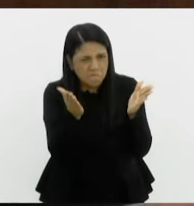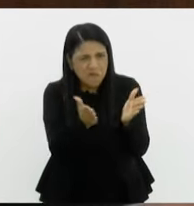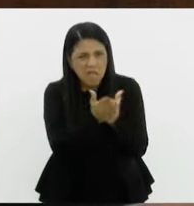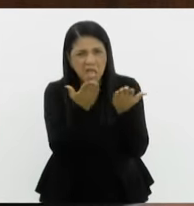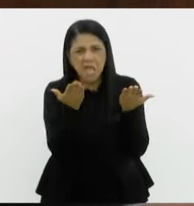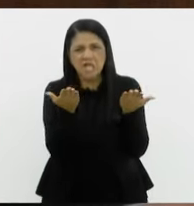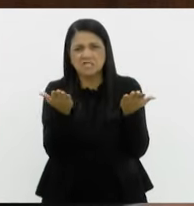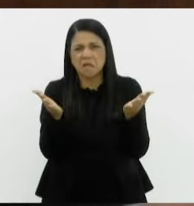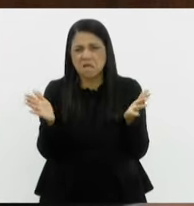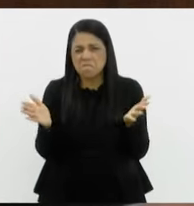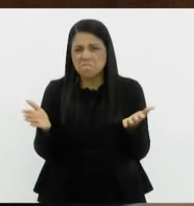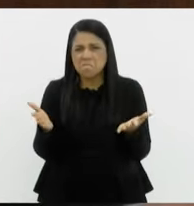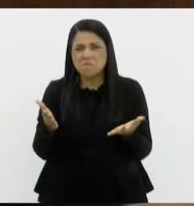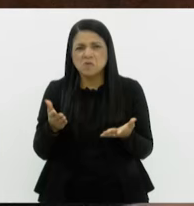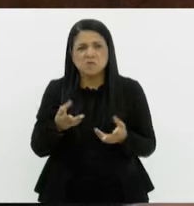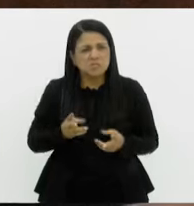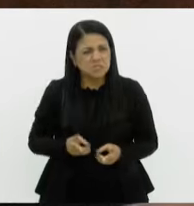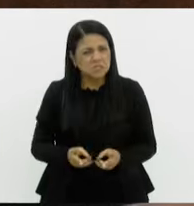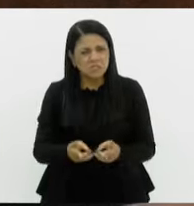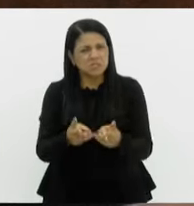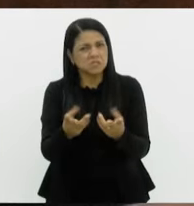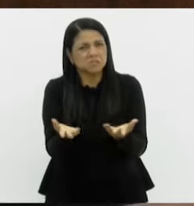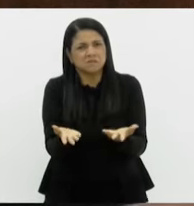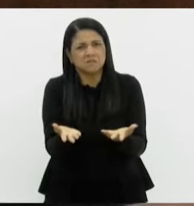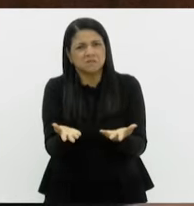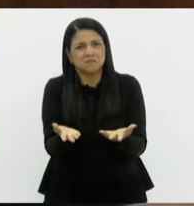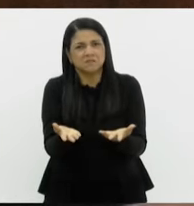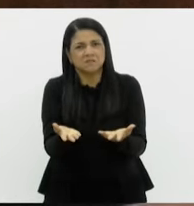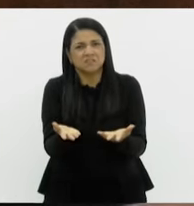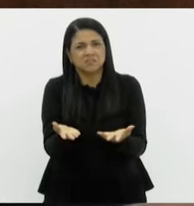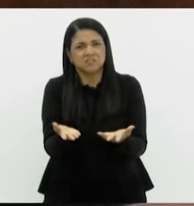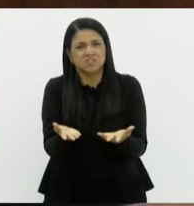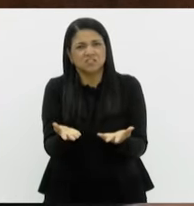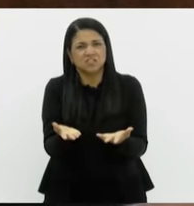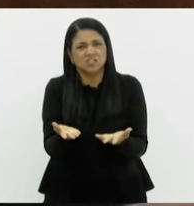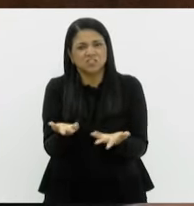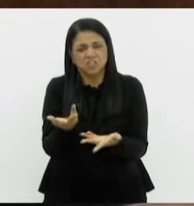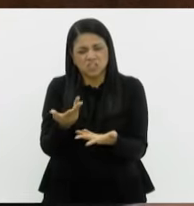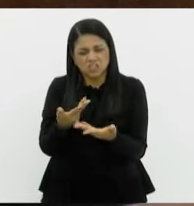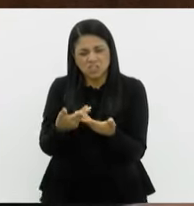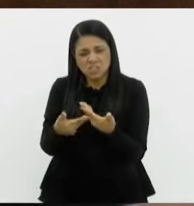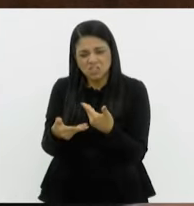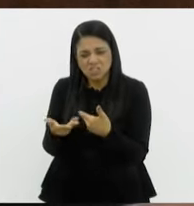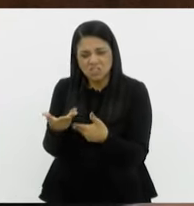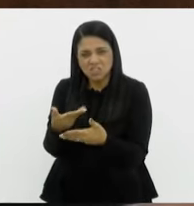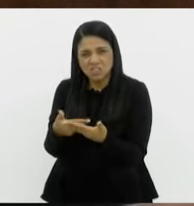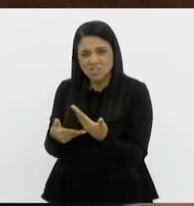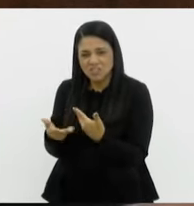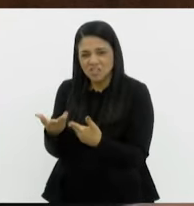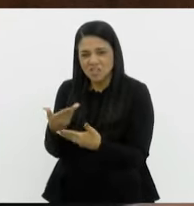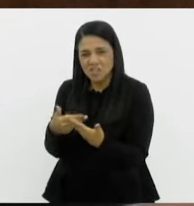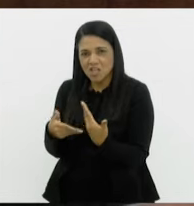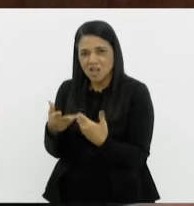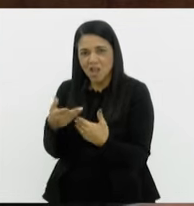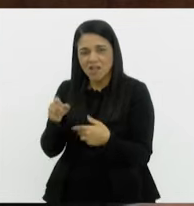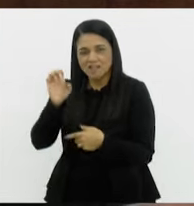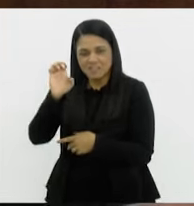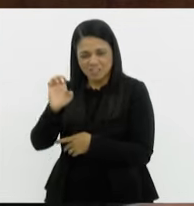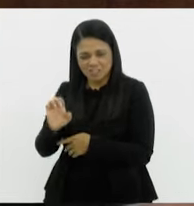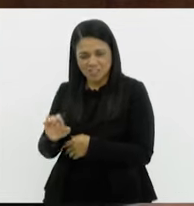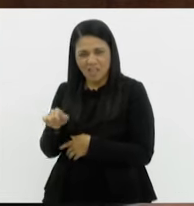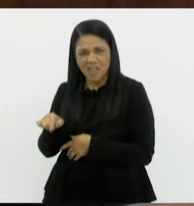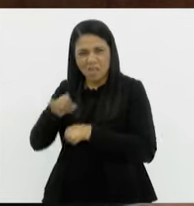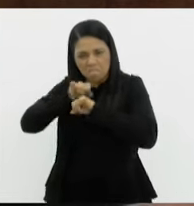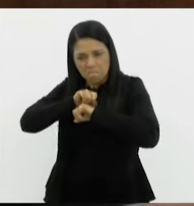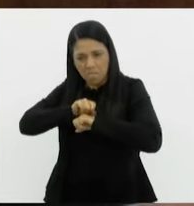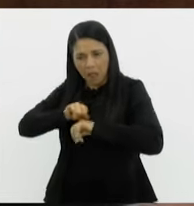miséria nunca deixaram de ser a moeda de propagação da esquerda nesse país.